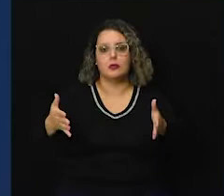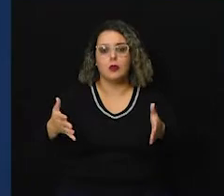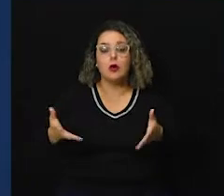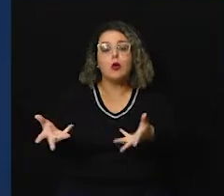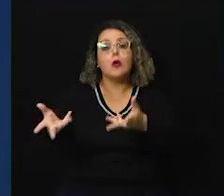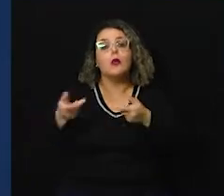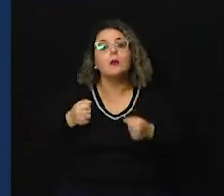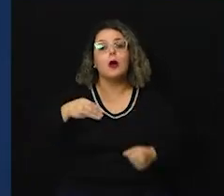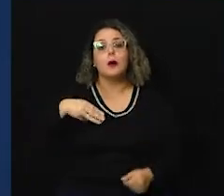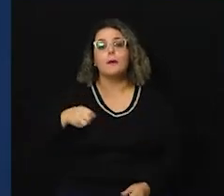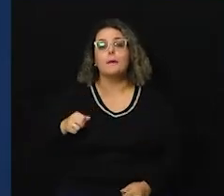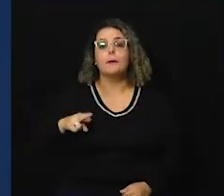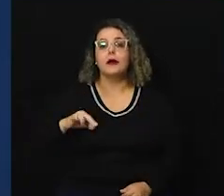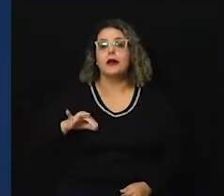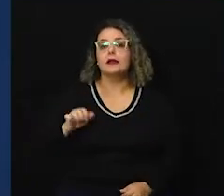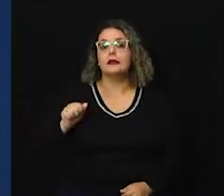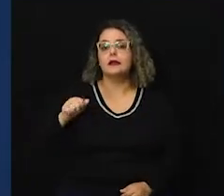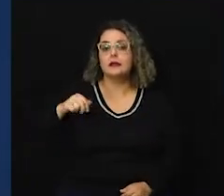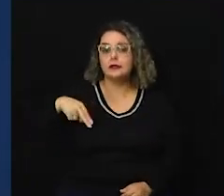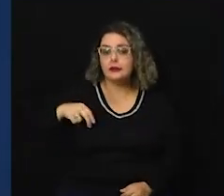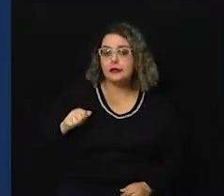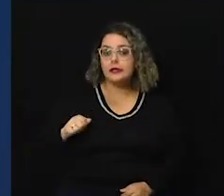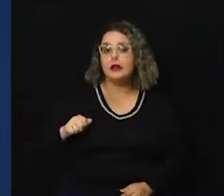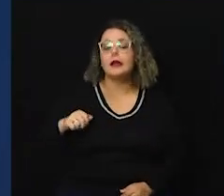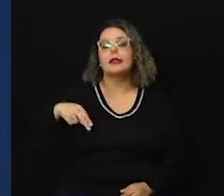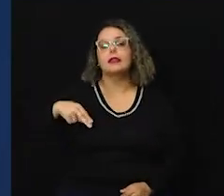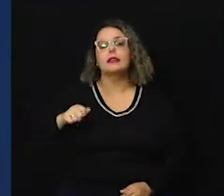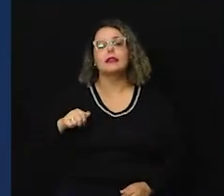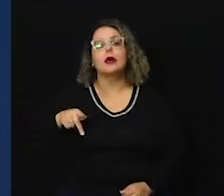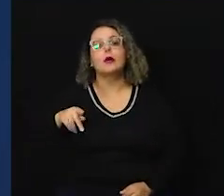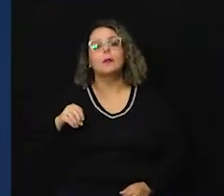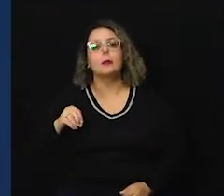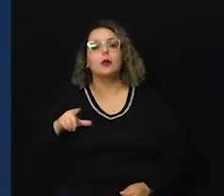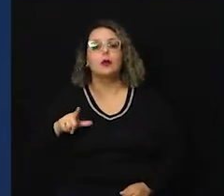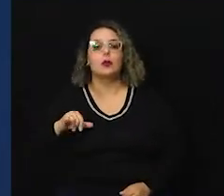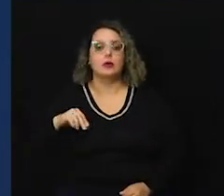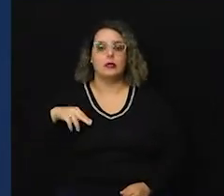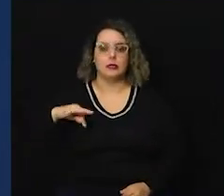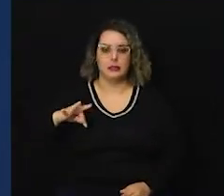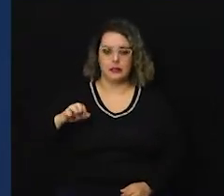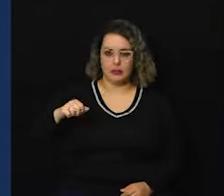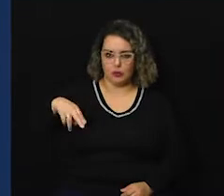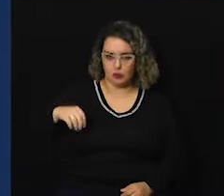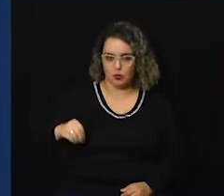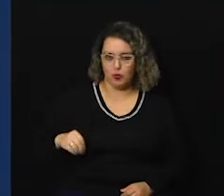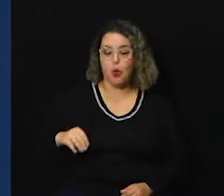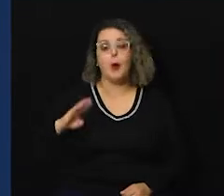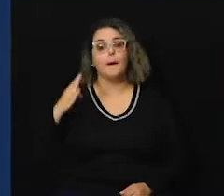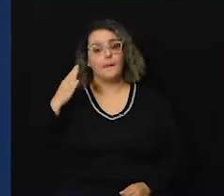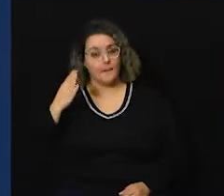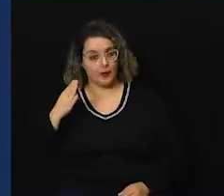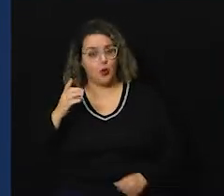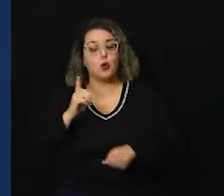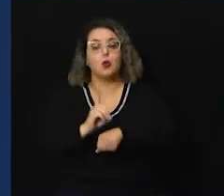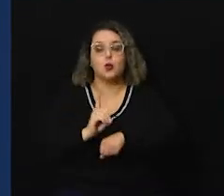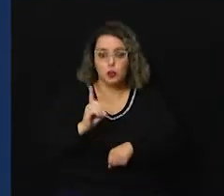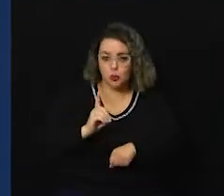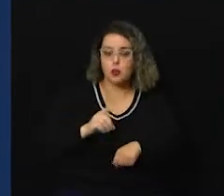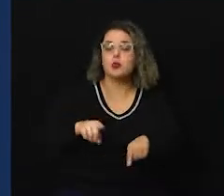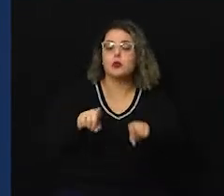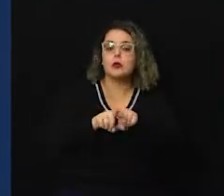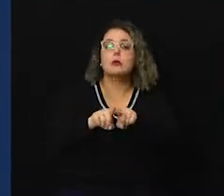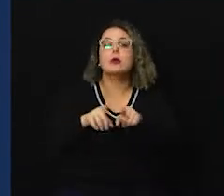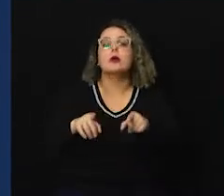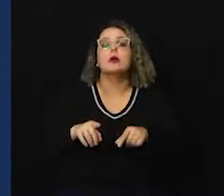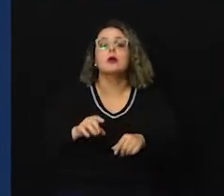aqui para o fio dental Mariana Napolitano que é bióloga e Doutor em ecologia e olha com conservação e